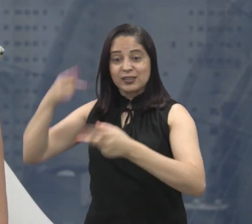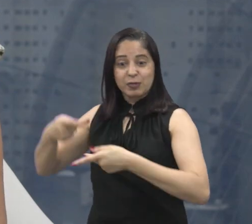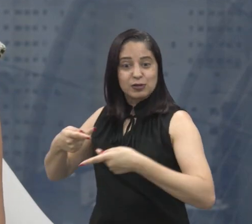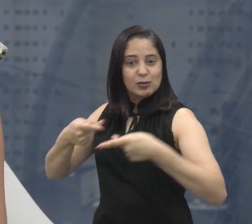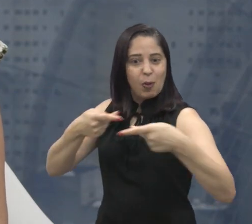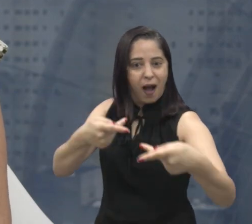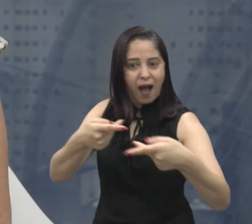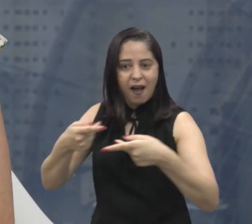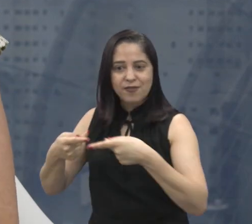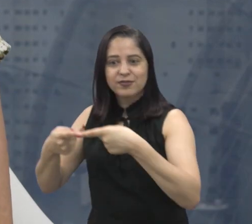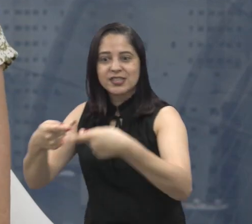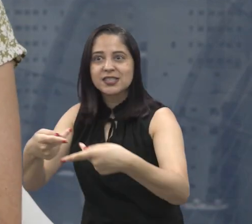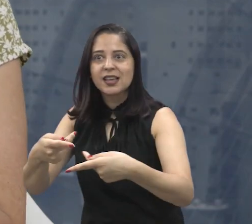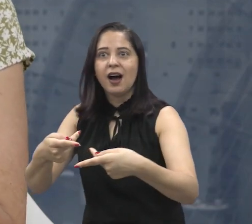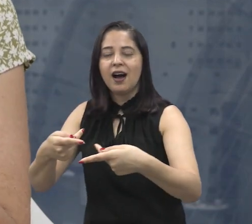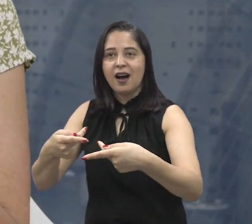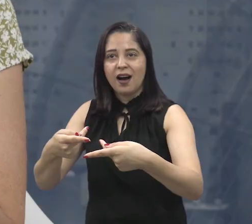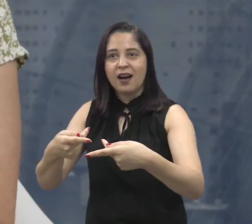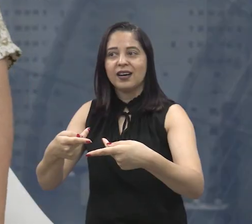com as pessoas.